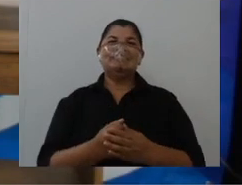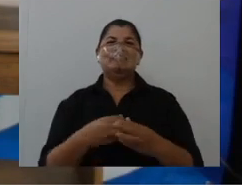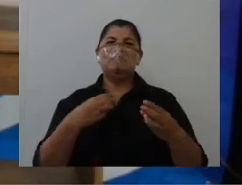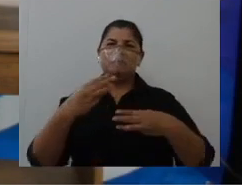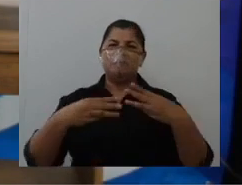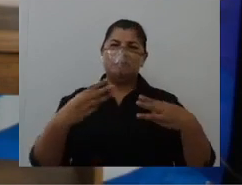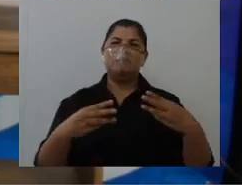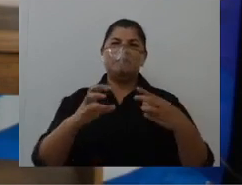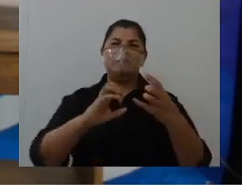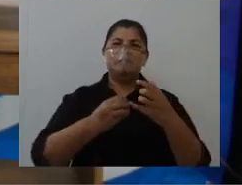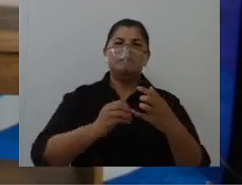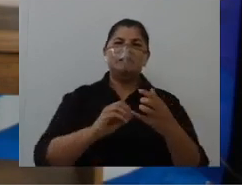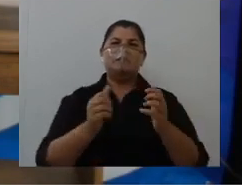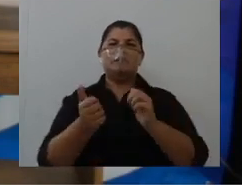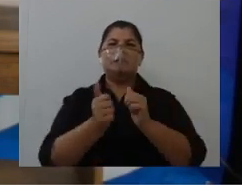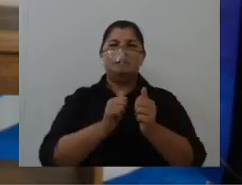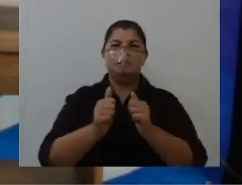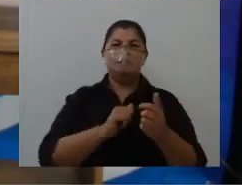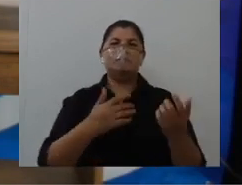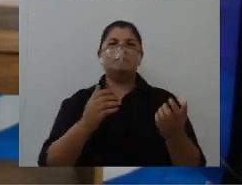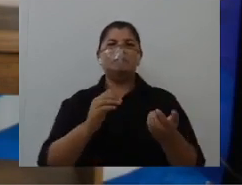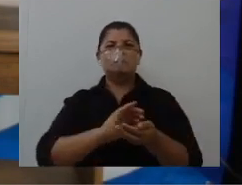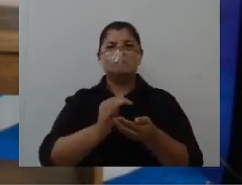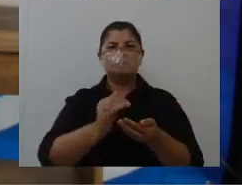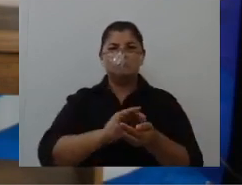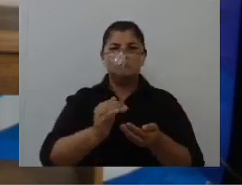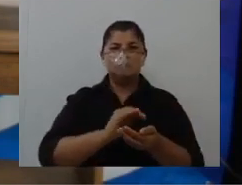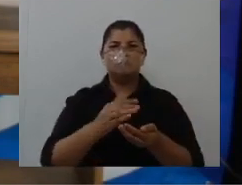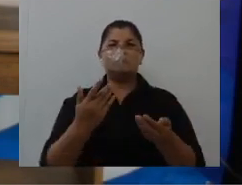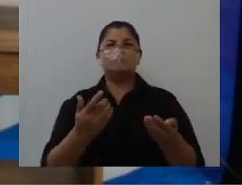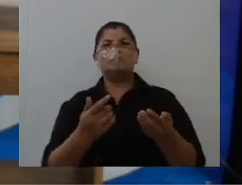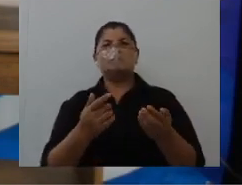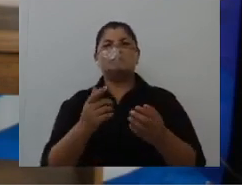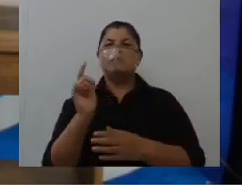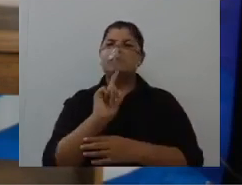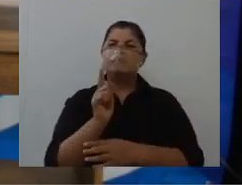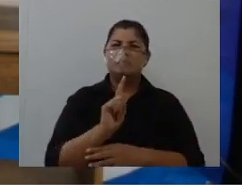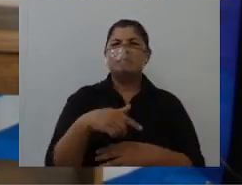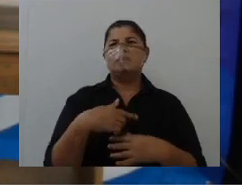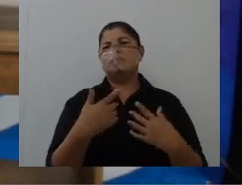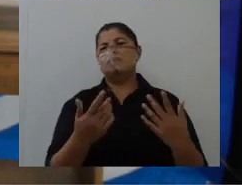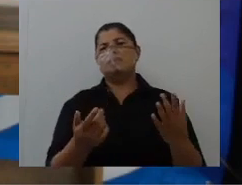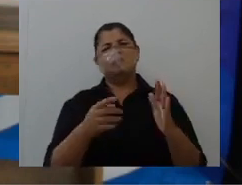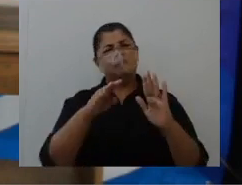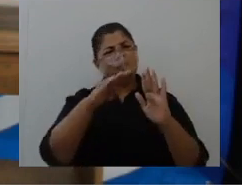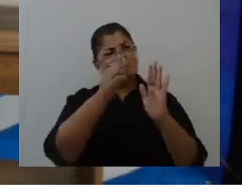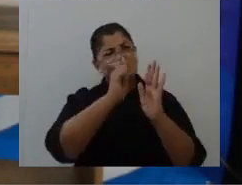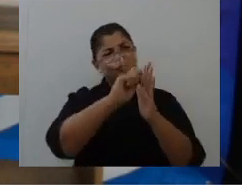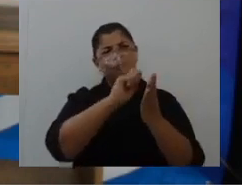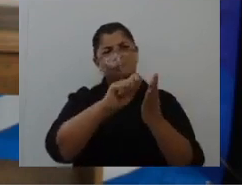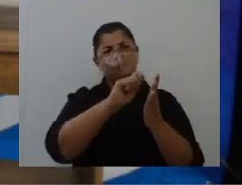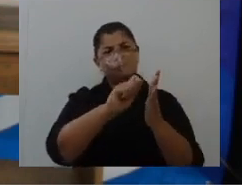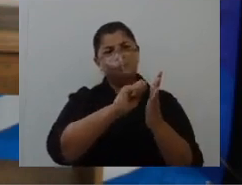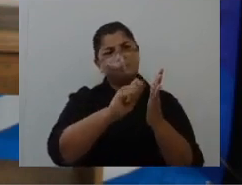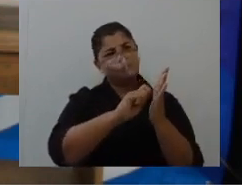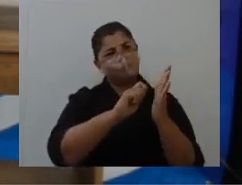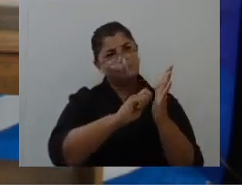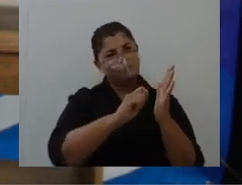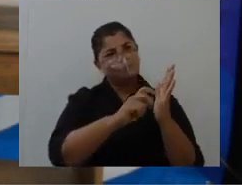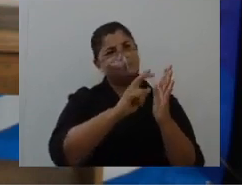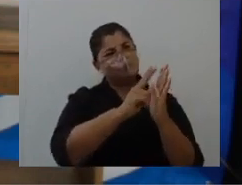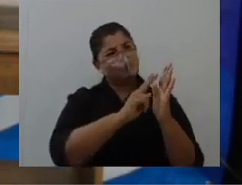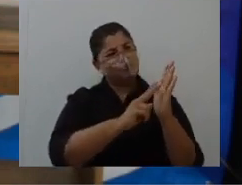feijão, arroz, cuscuz, uma garrafa de refrigerante, né? E aquela listinha lá, aquela